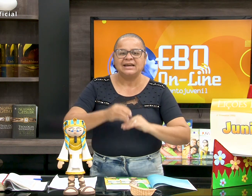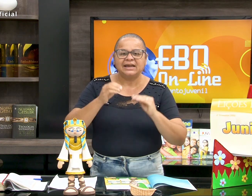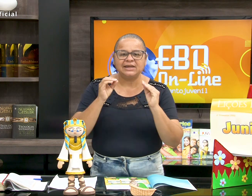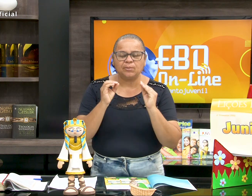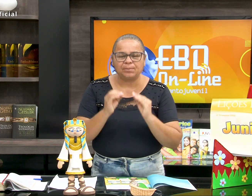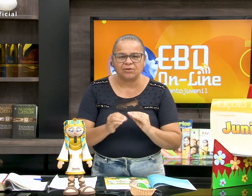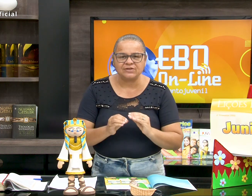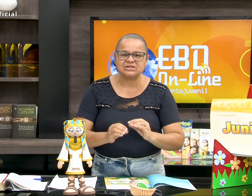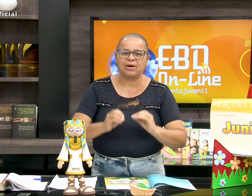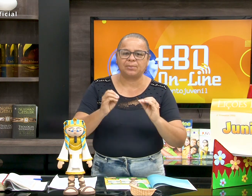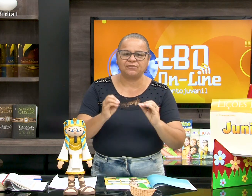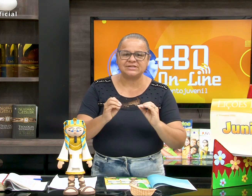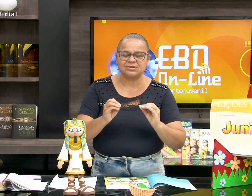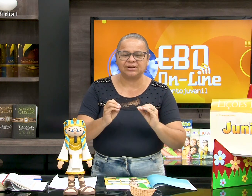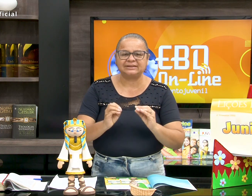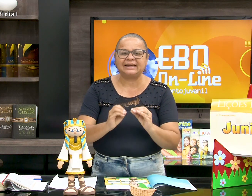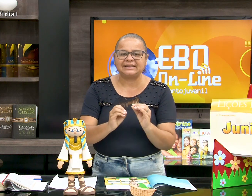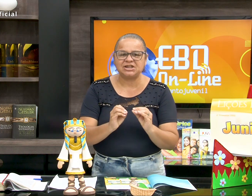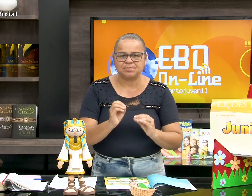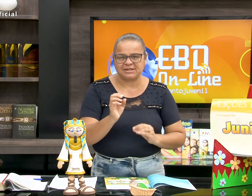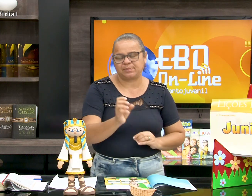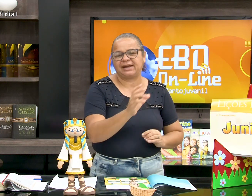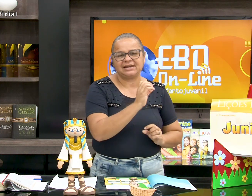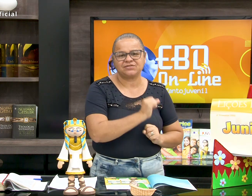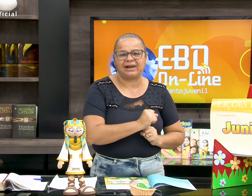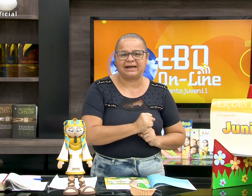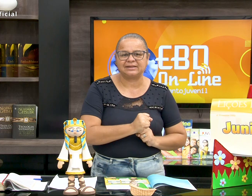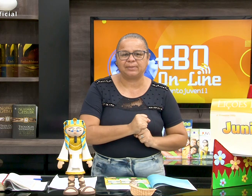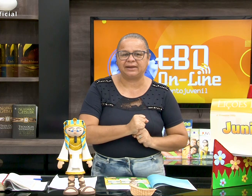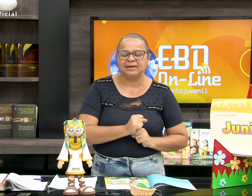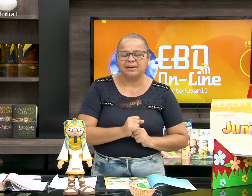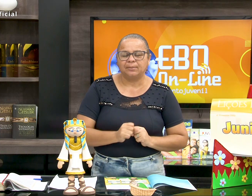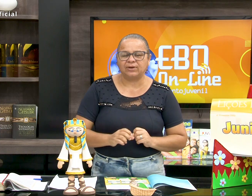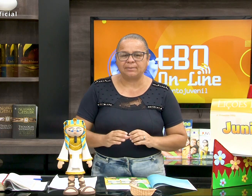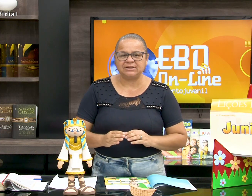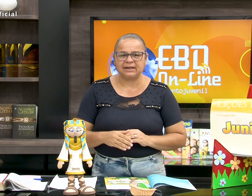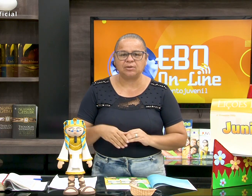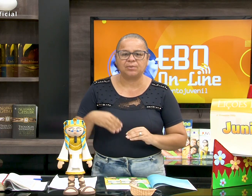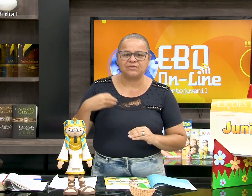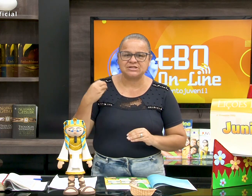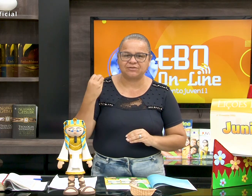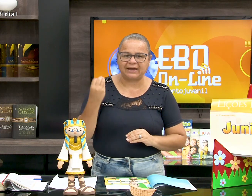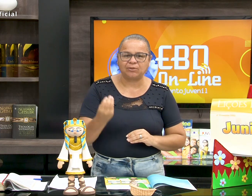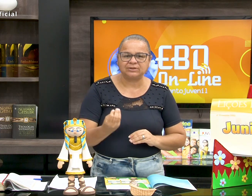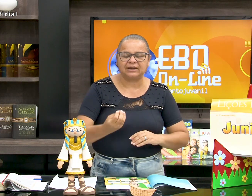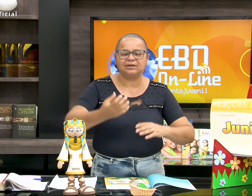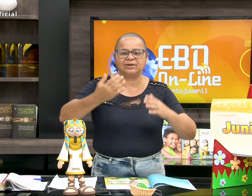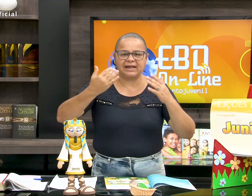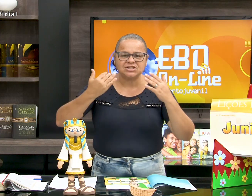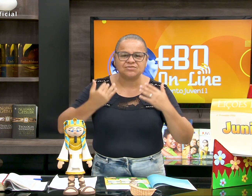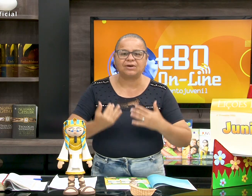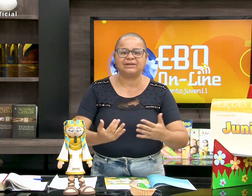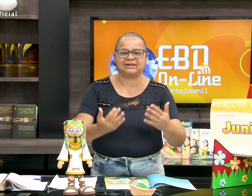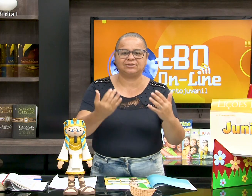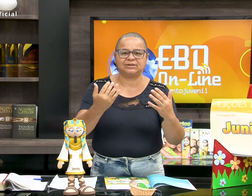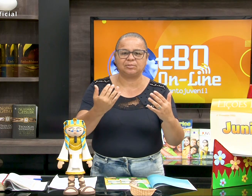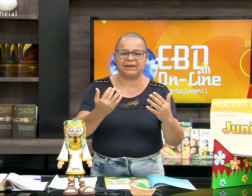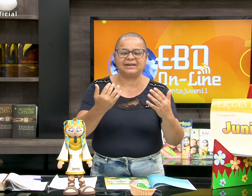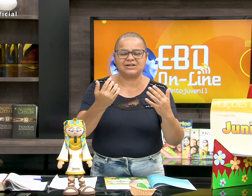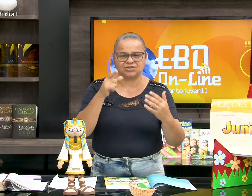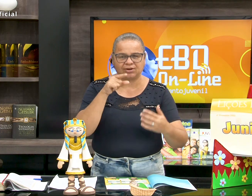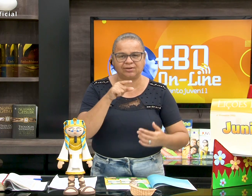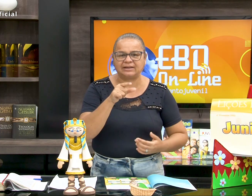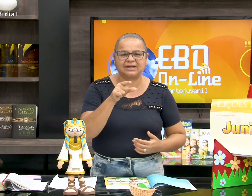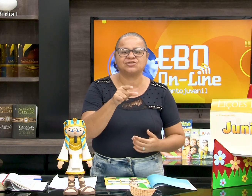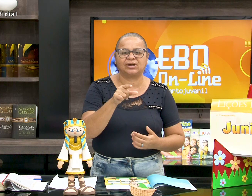certeza. E o professor, a professora, tem que dar espaço para eles falar também. Porque à medida que o professor vai contando, eles vão entrando